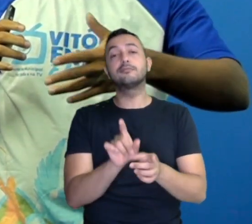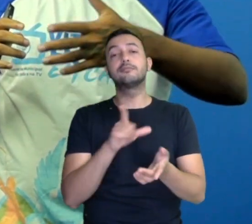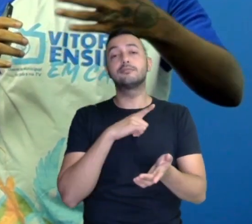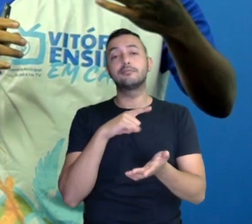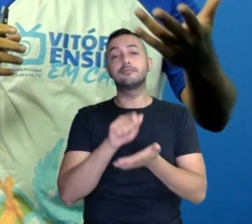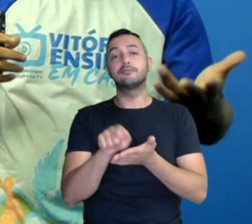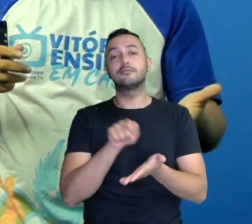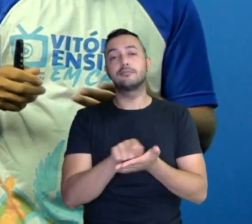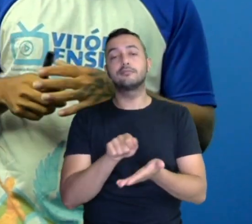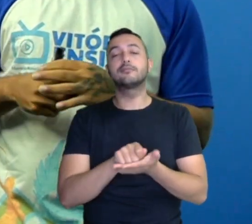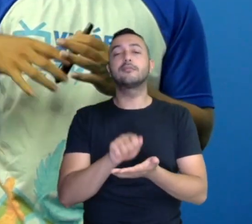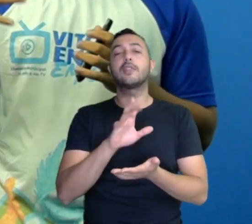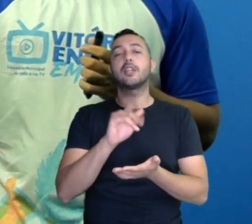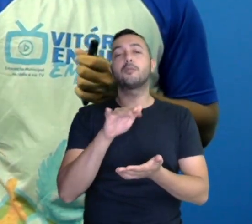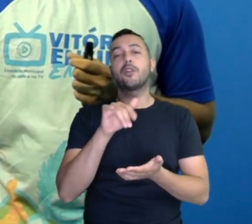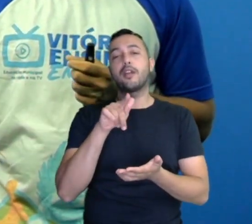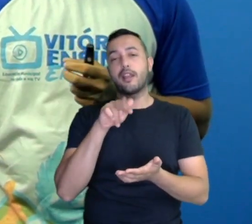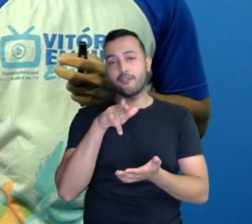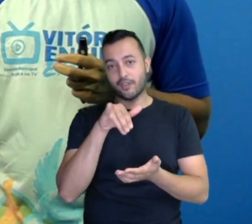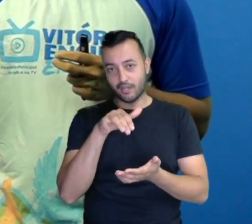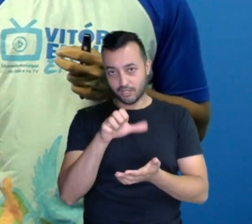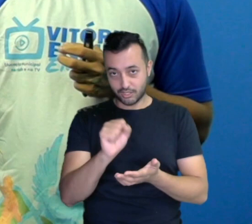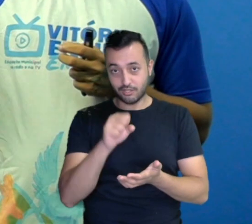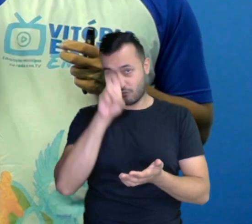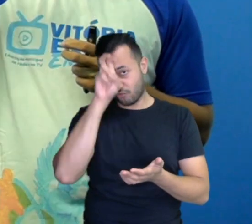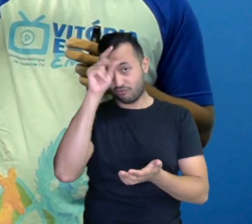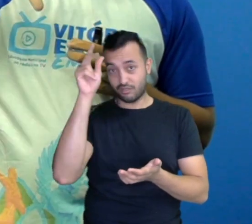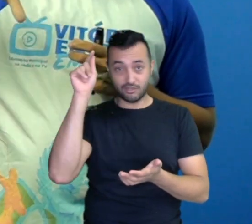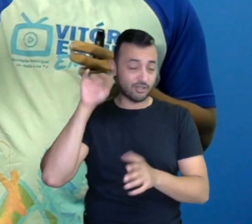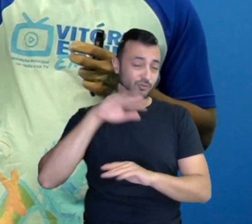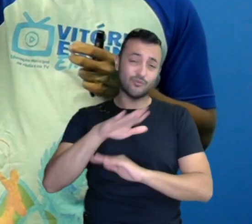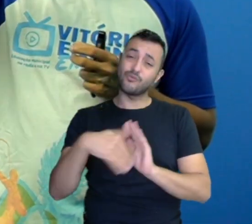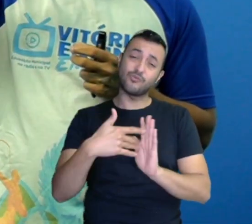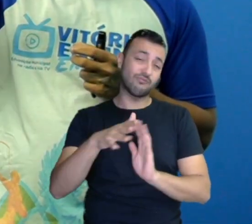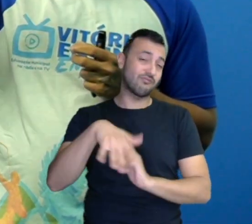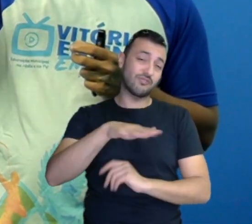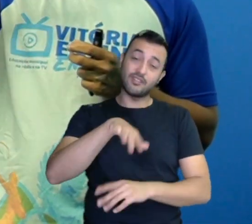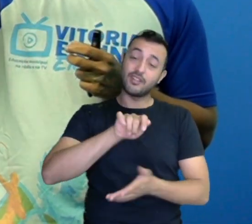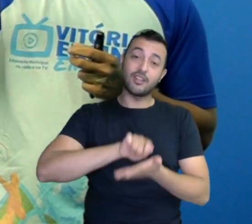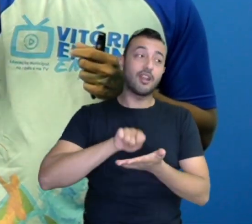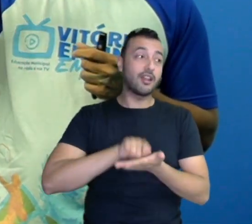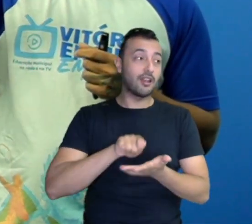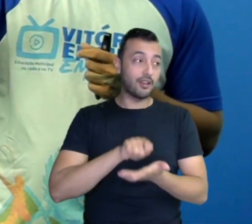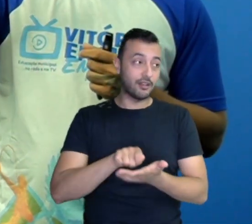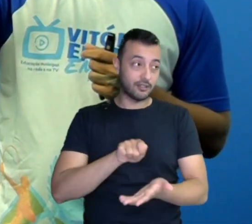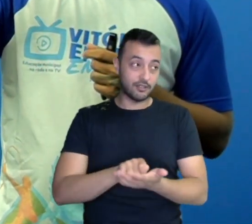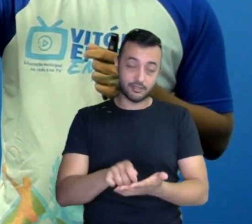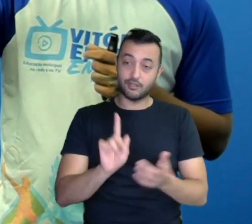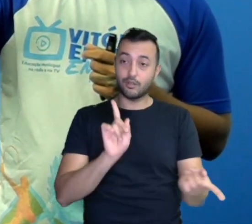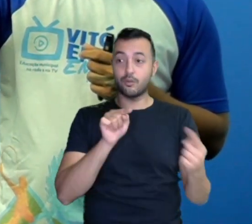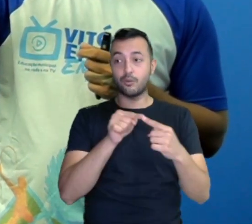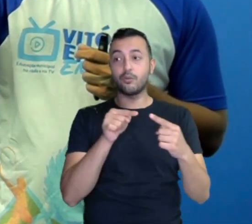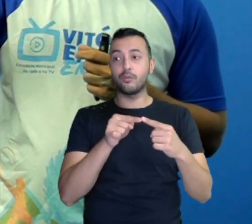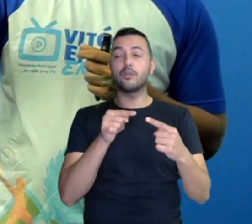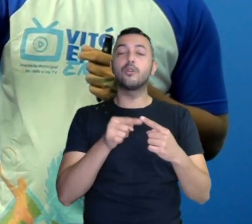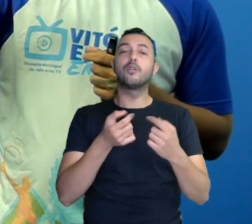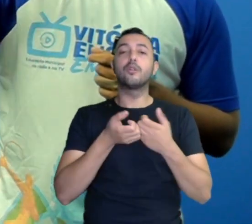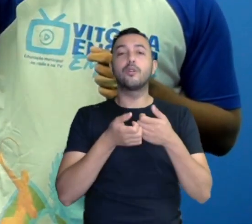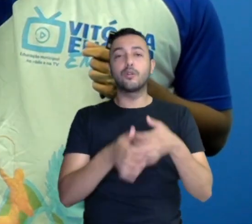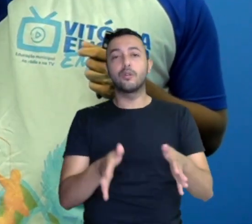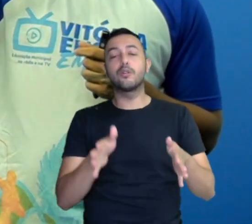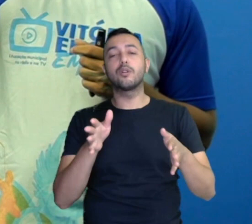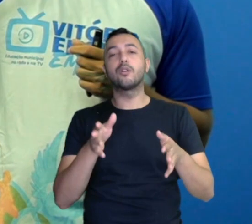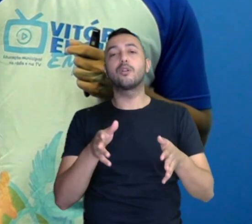escritas pictográficas no Egito Antigo. Então, tudo isso aí, essas escritas, elas estavam relacionadas, a